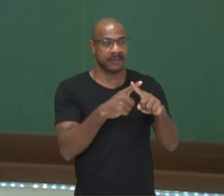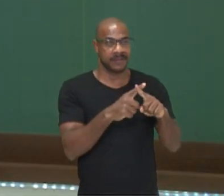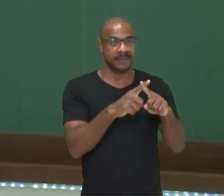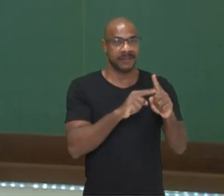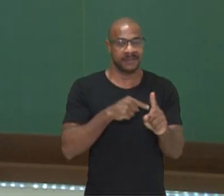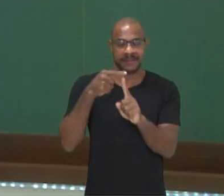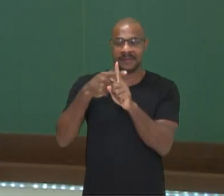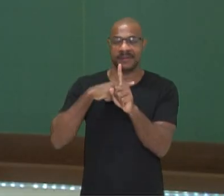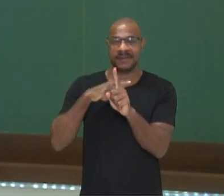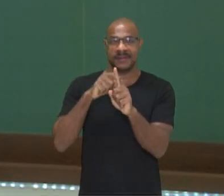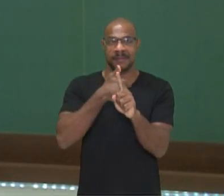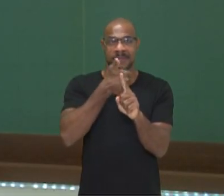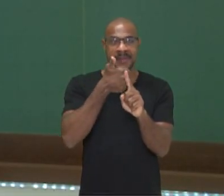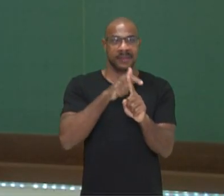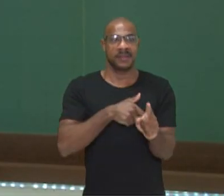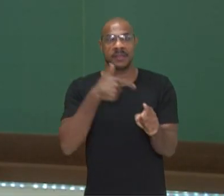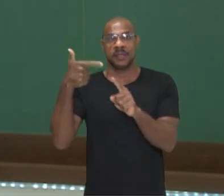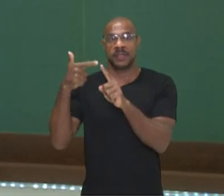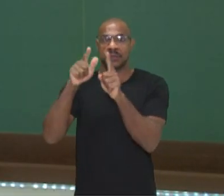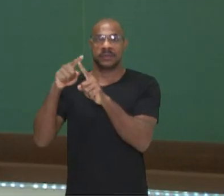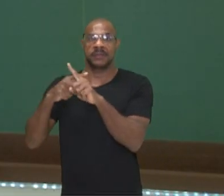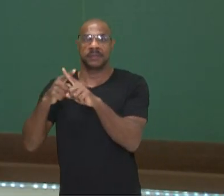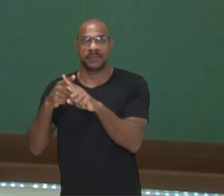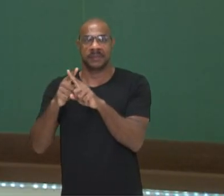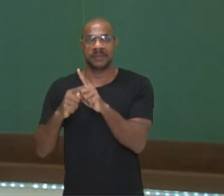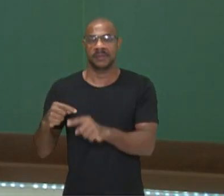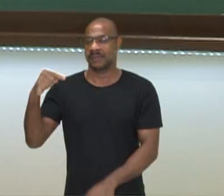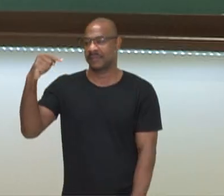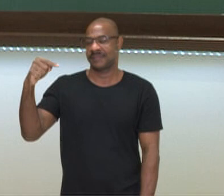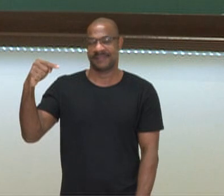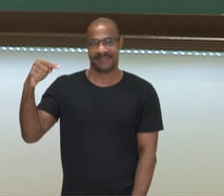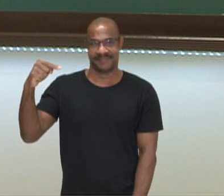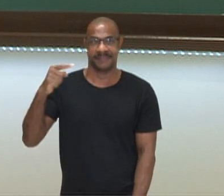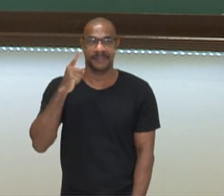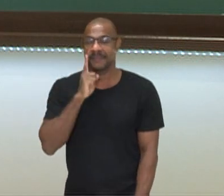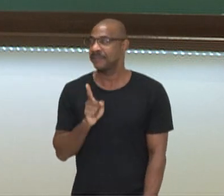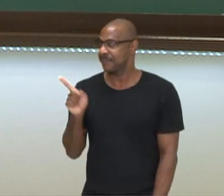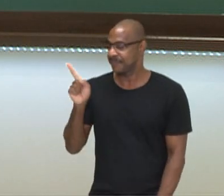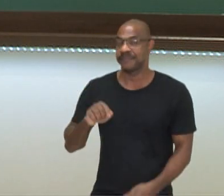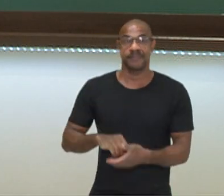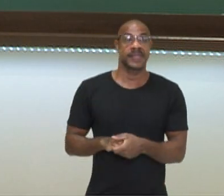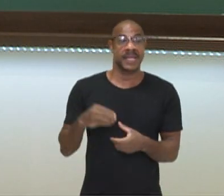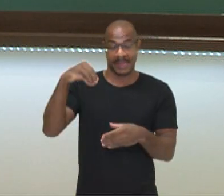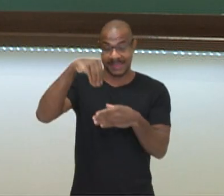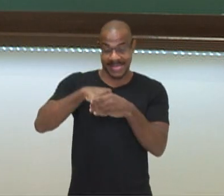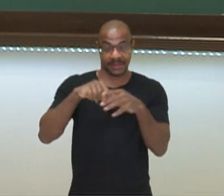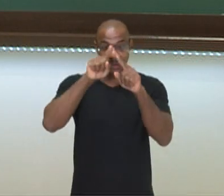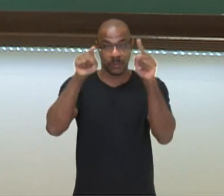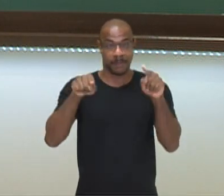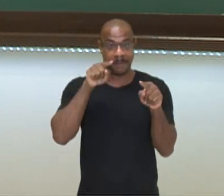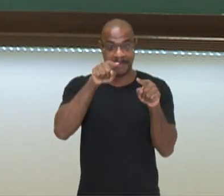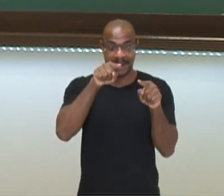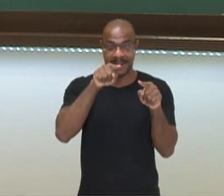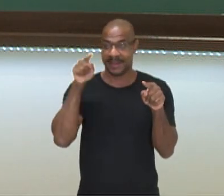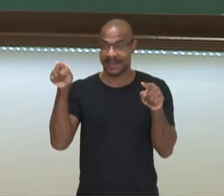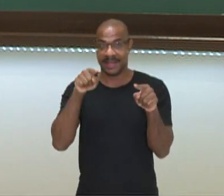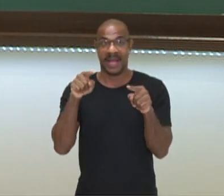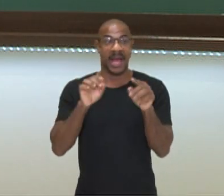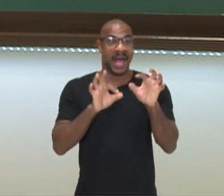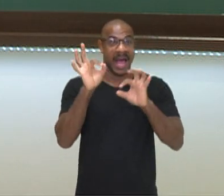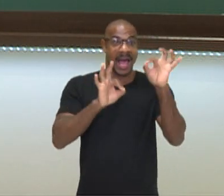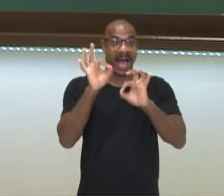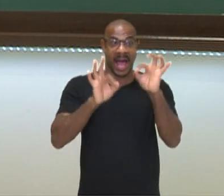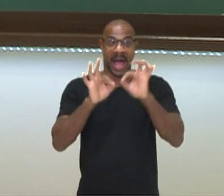uma adição. E nesse aqui eu tenho uma multiplicação e uma subtração. Então, dentro do parênteses, a ordem